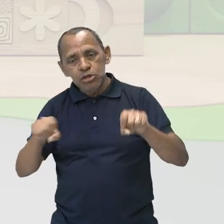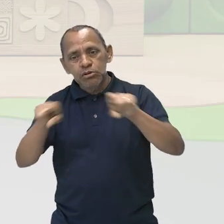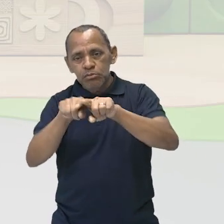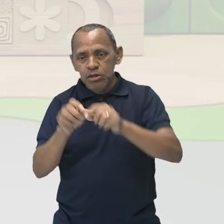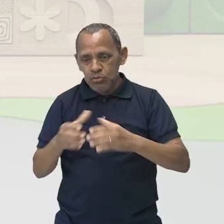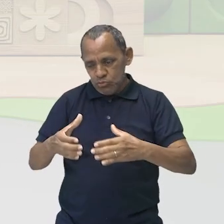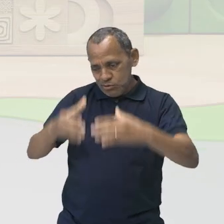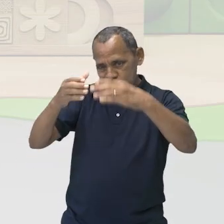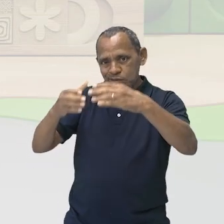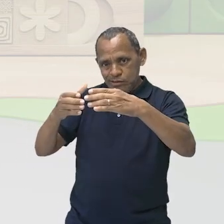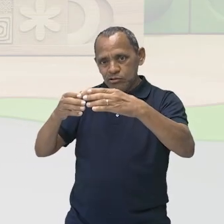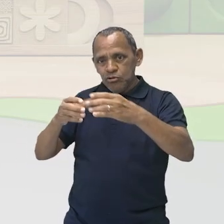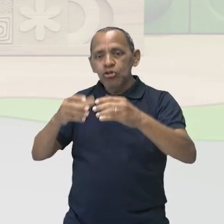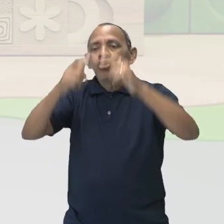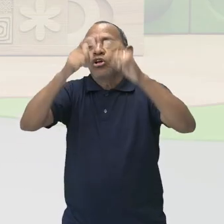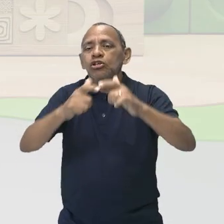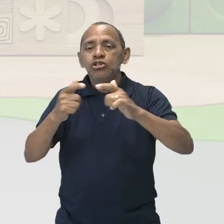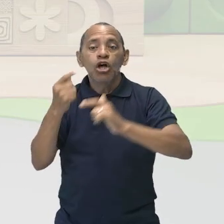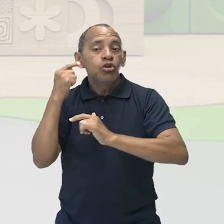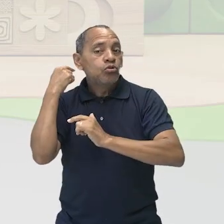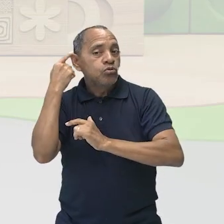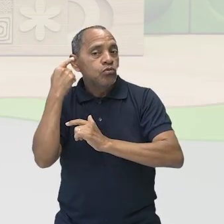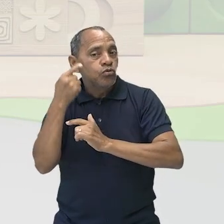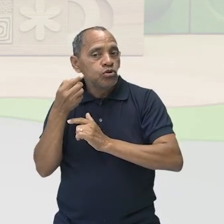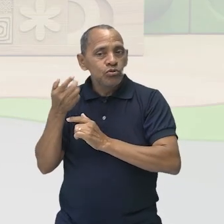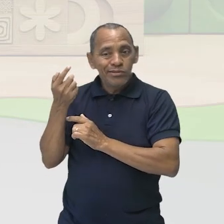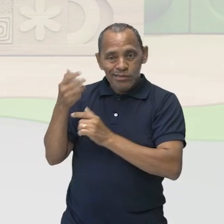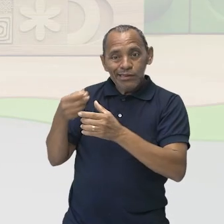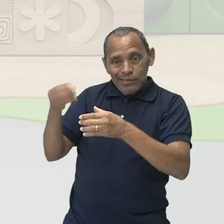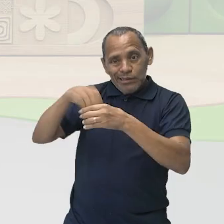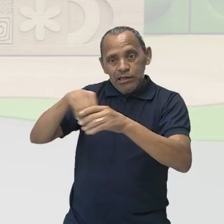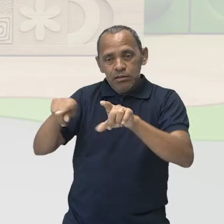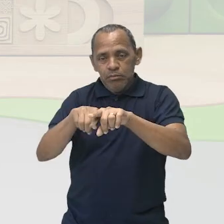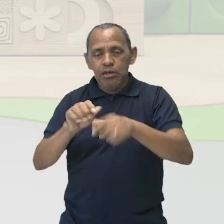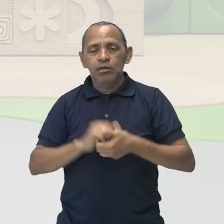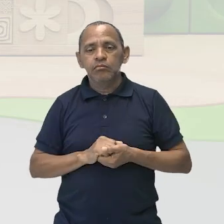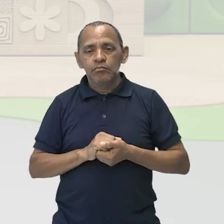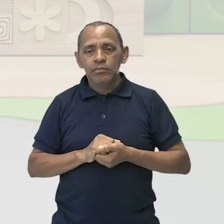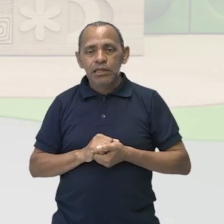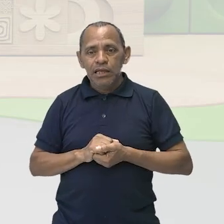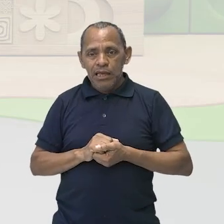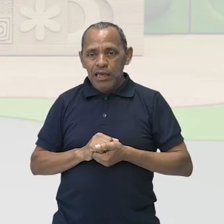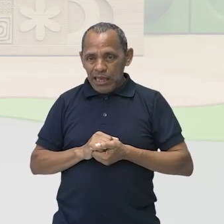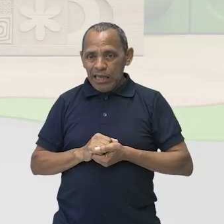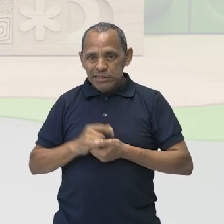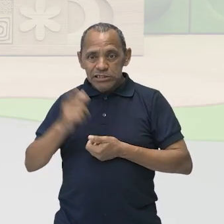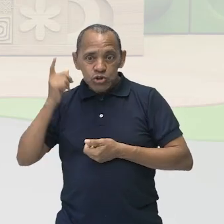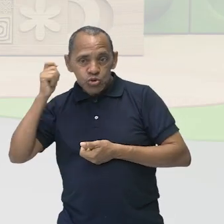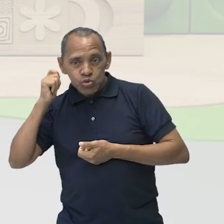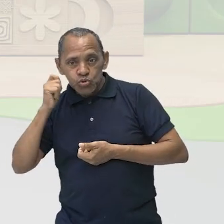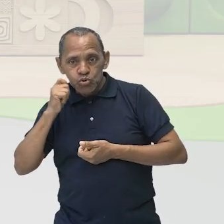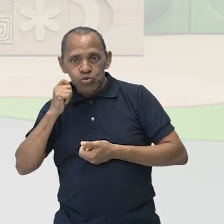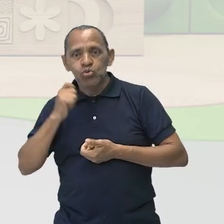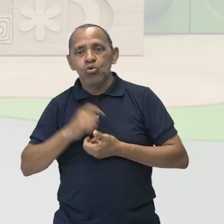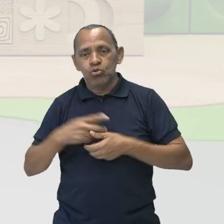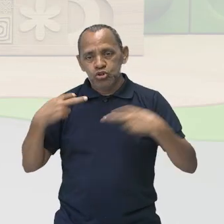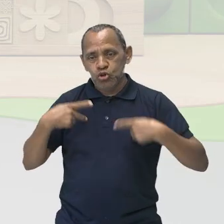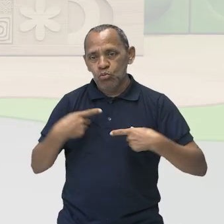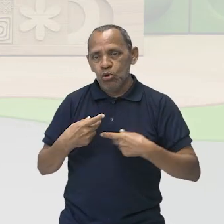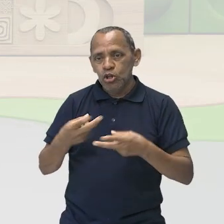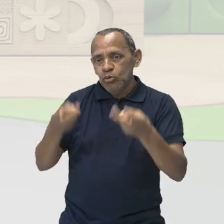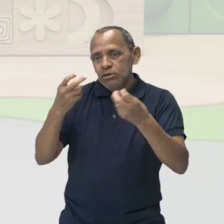está localizado no ouvido interno. Então, mesmo sendo inaudíveis, essas ondas podem estimular o nosso